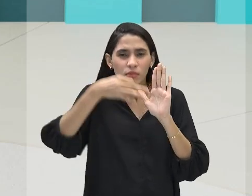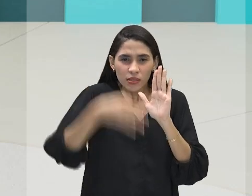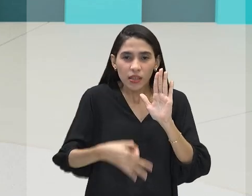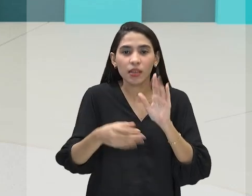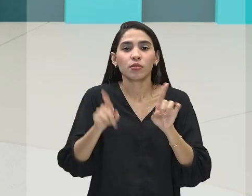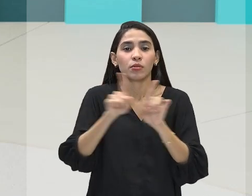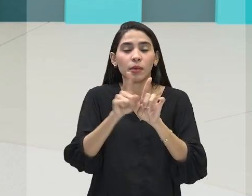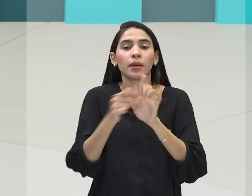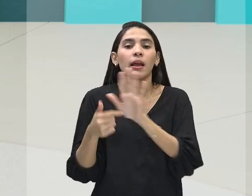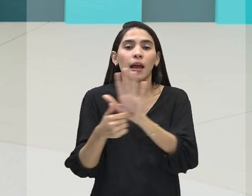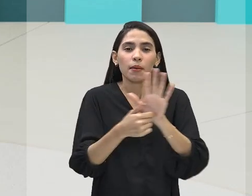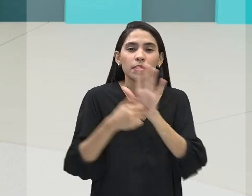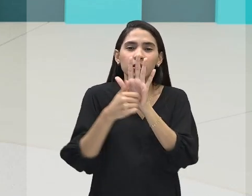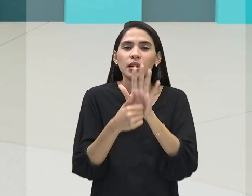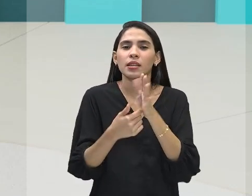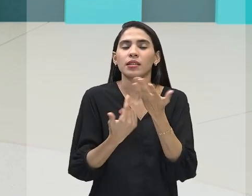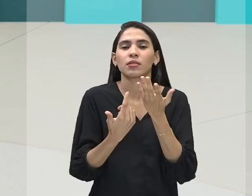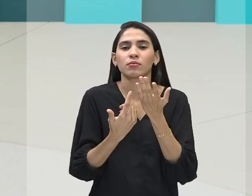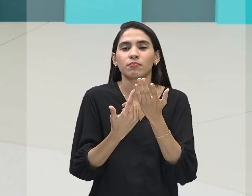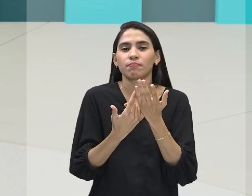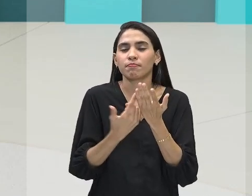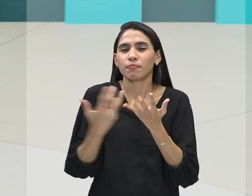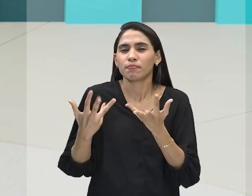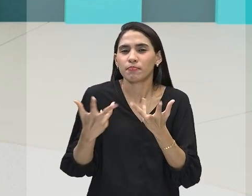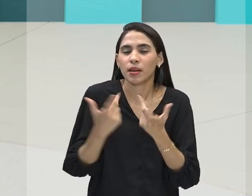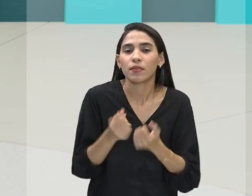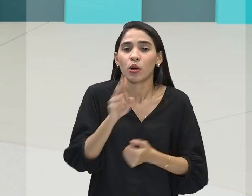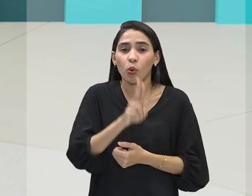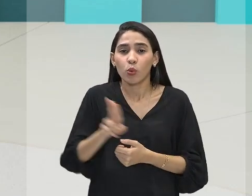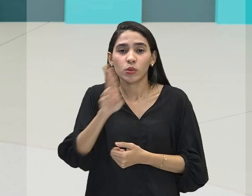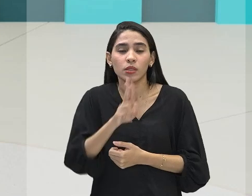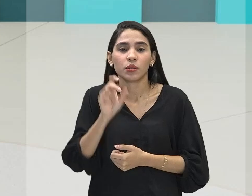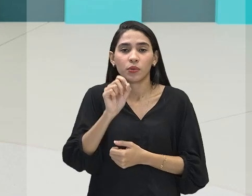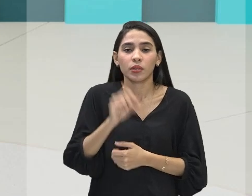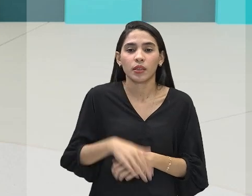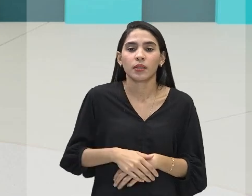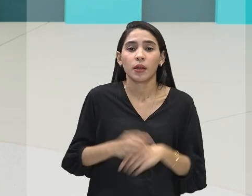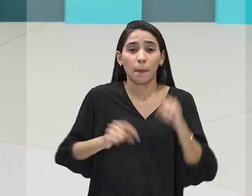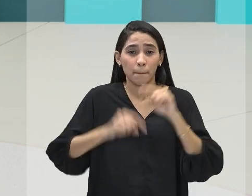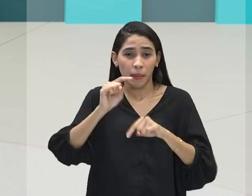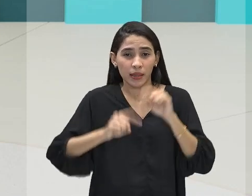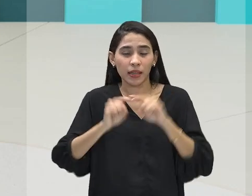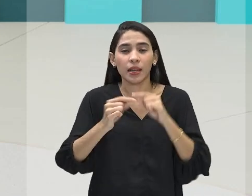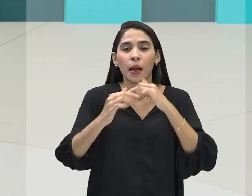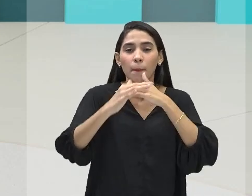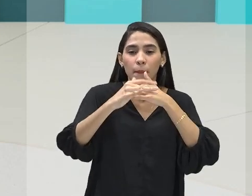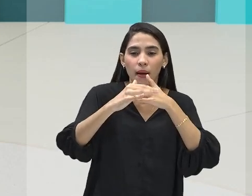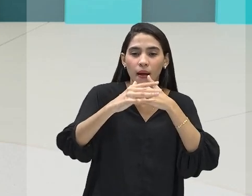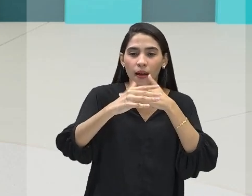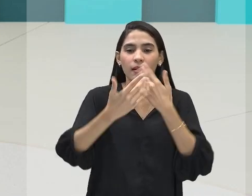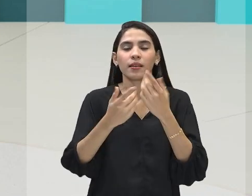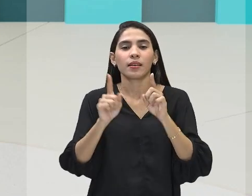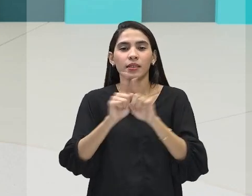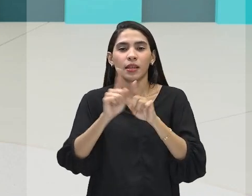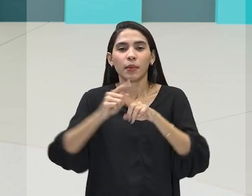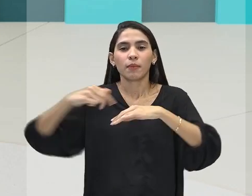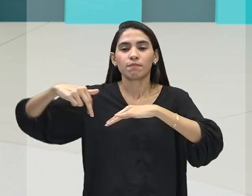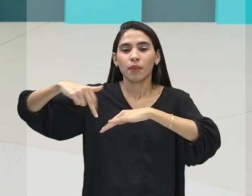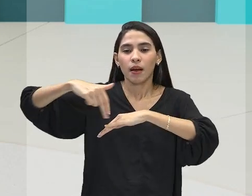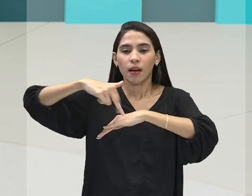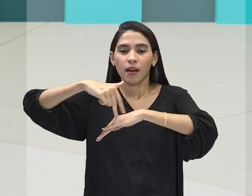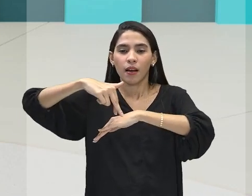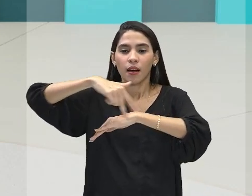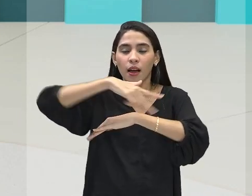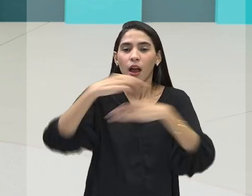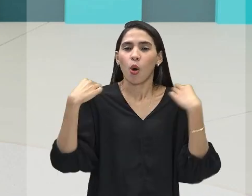uma apresentação maravilhosa, utilizando os instrumentos musicais, fazendo um desfile utilizando as